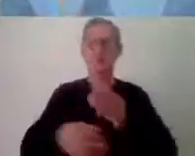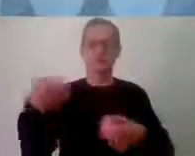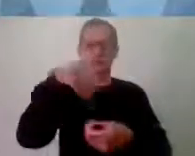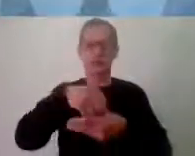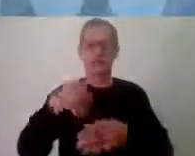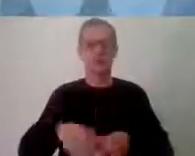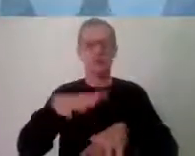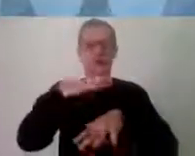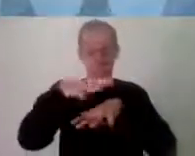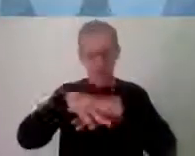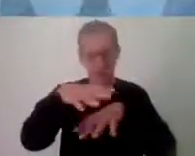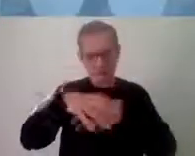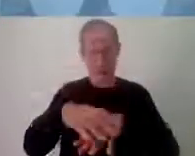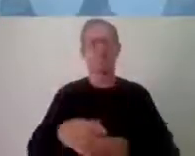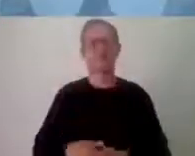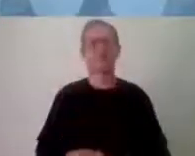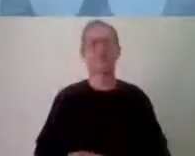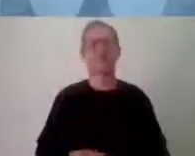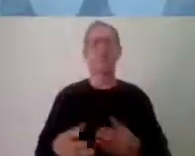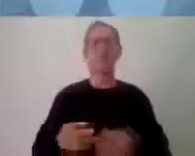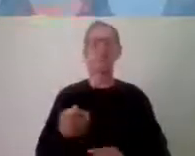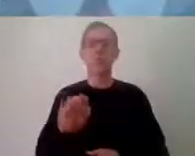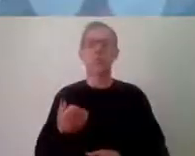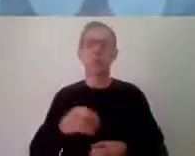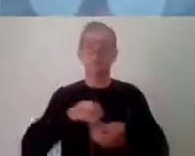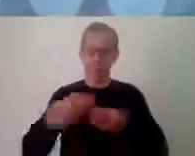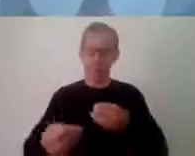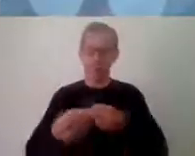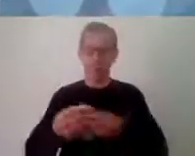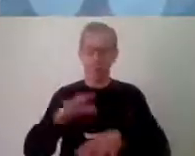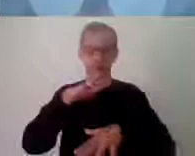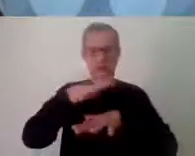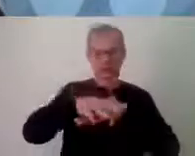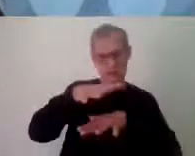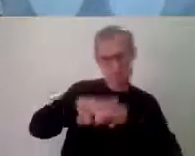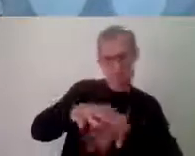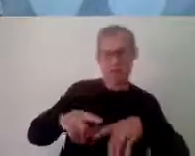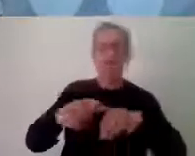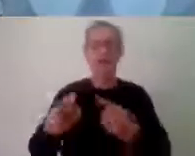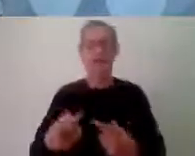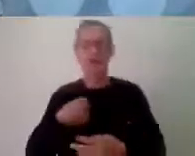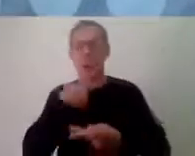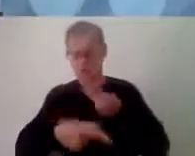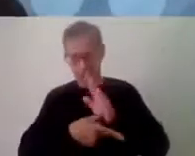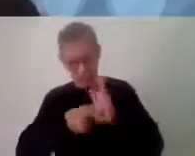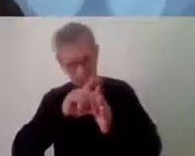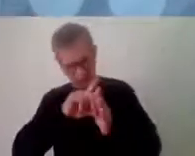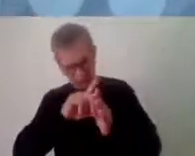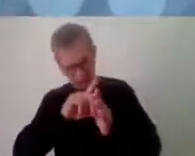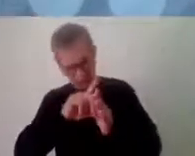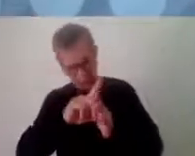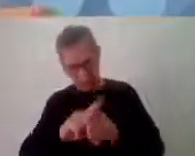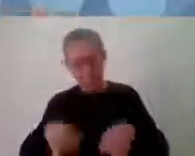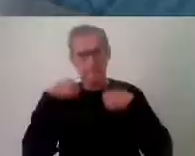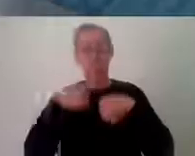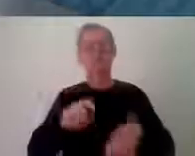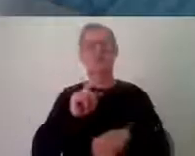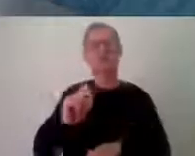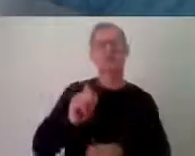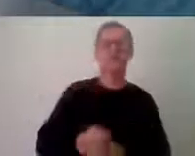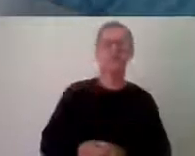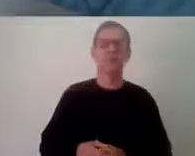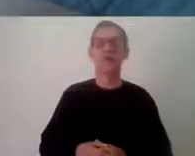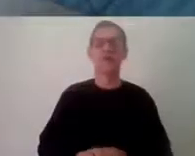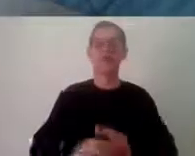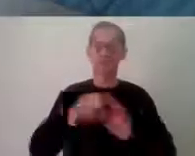dentro da matemática, né? Muito pouco fora da matemática. Como eu disse, vai precisar do quê? De